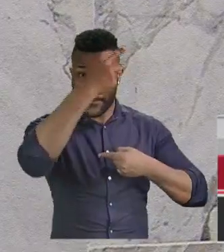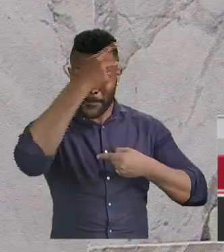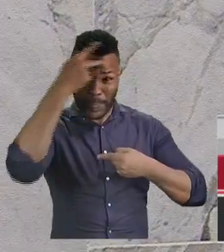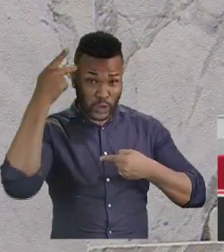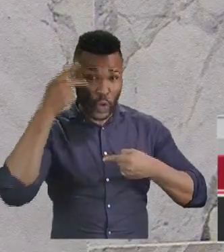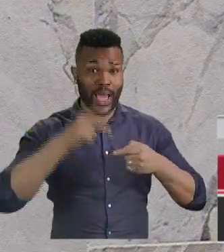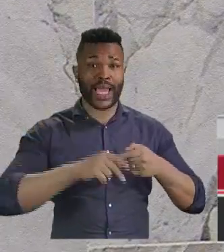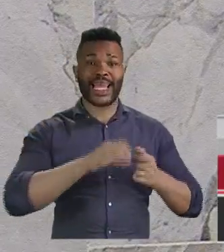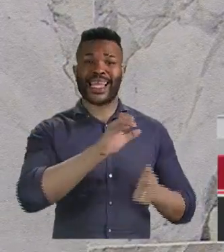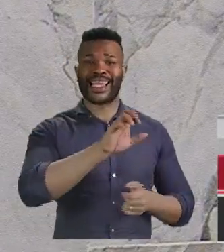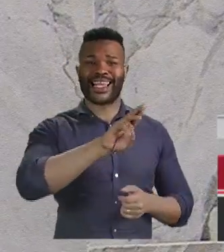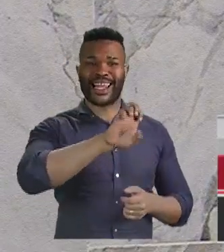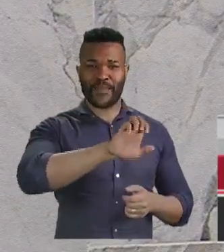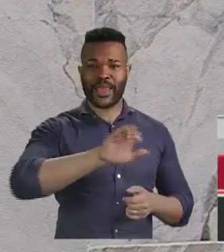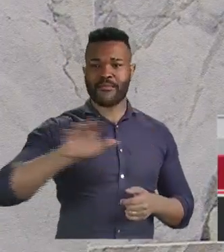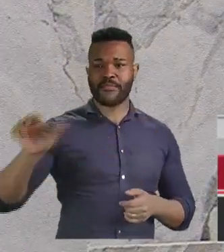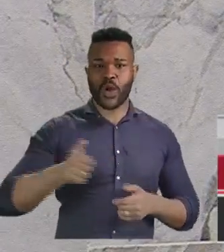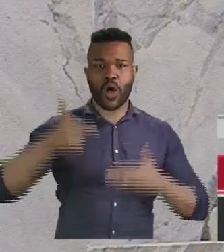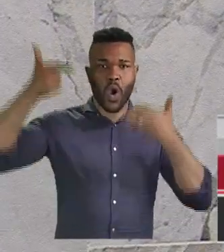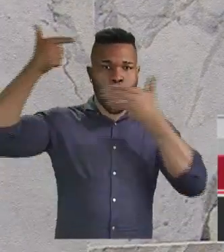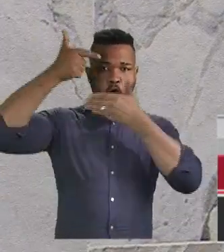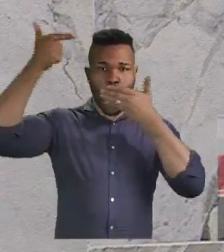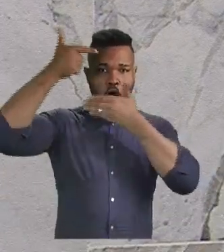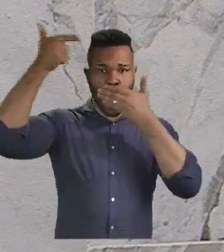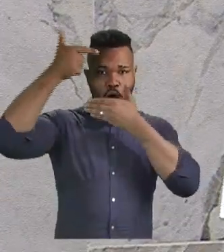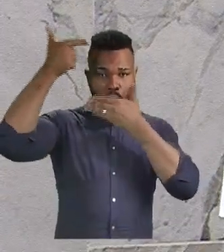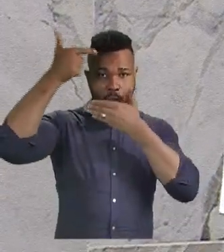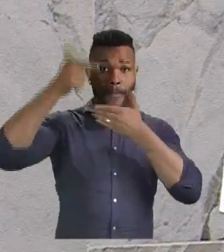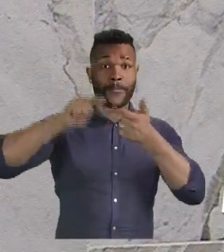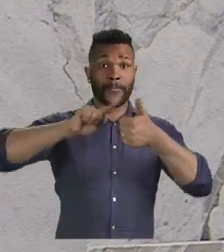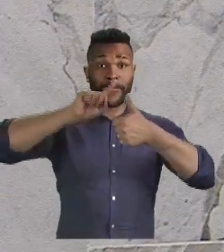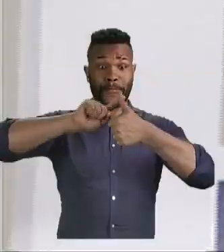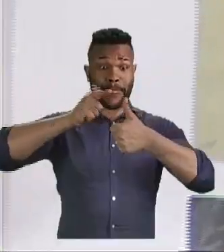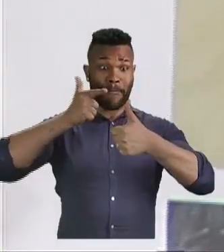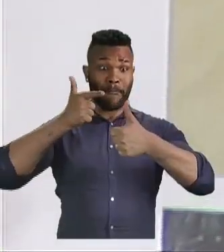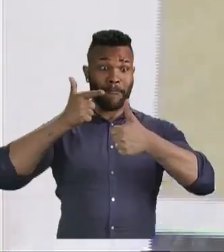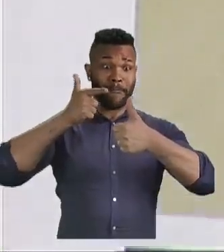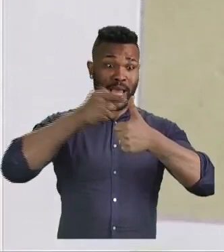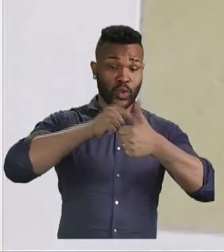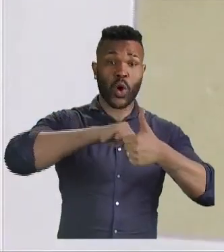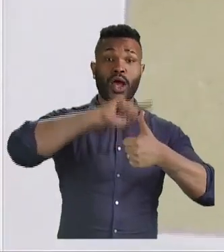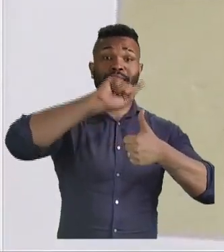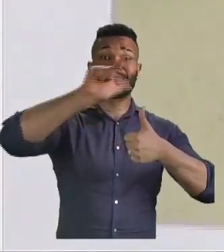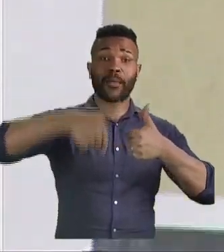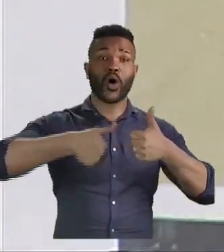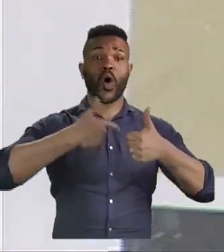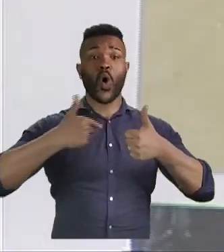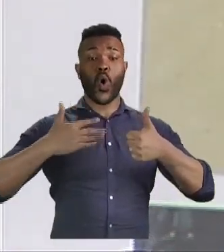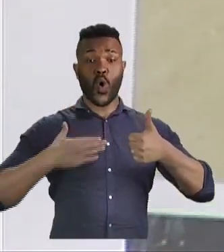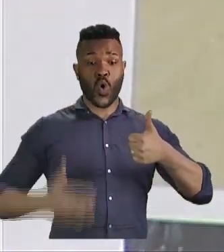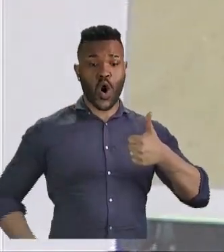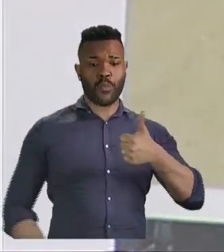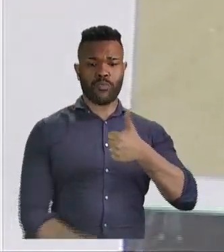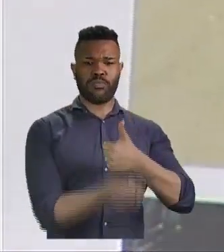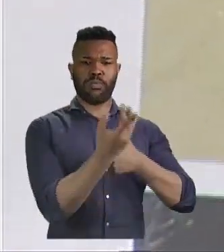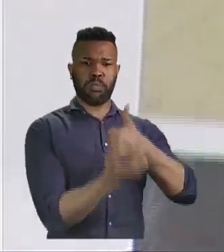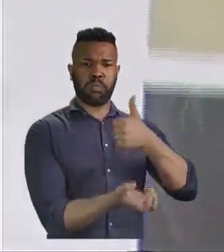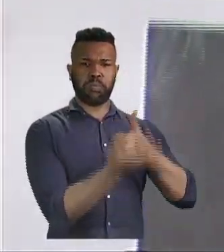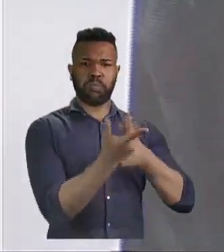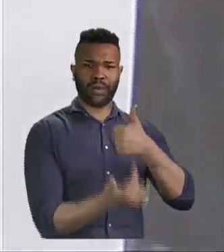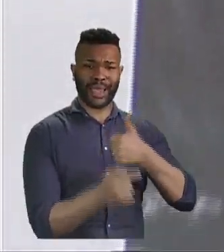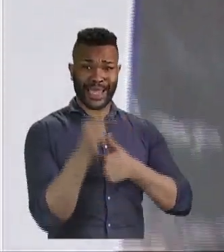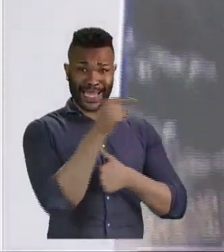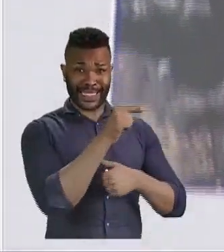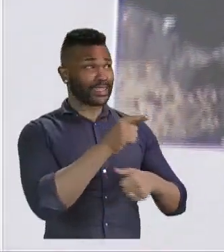criminosos que não só o mataram, como colocaram fogo no corpo dele. Esse carro era o carro dele,